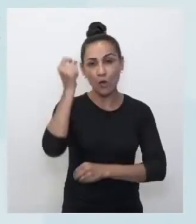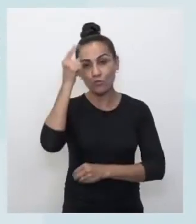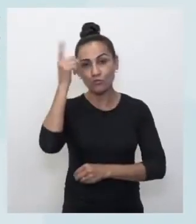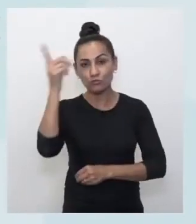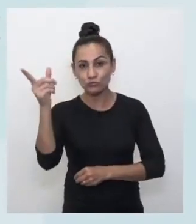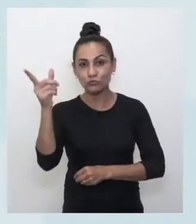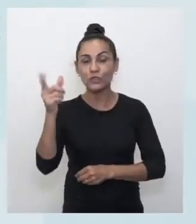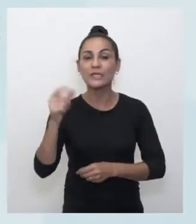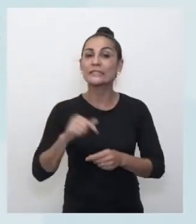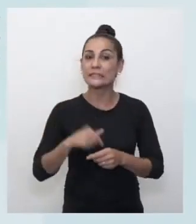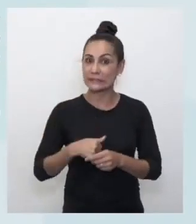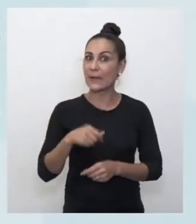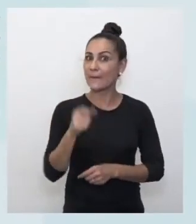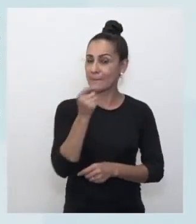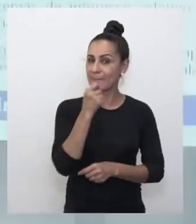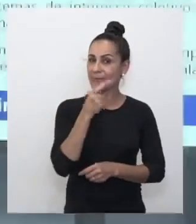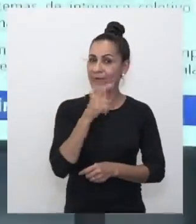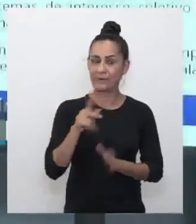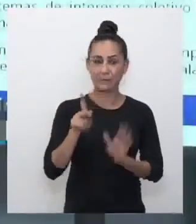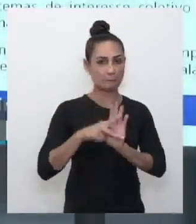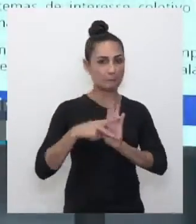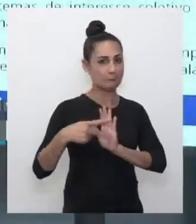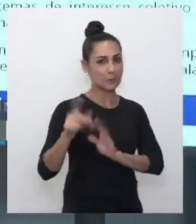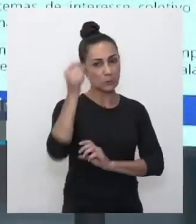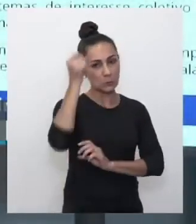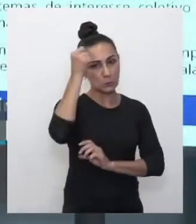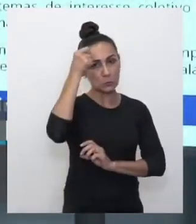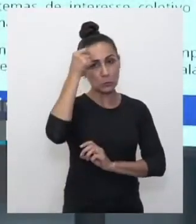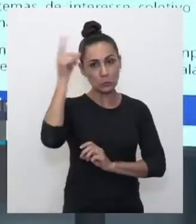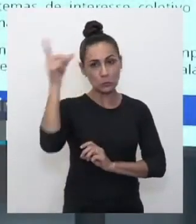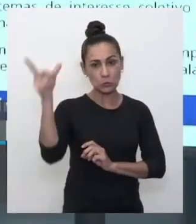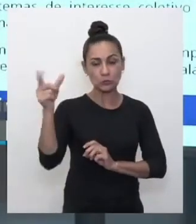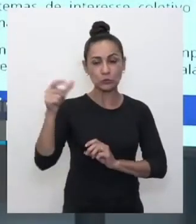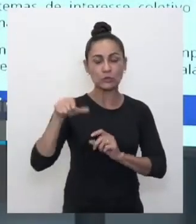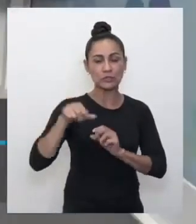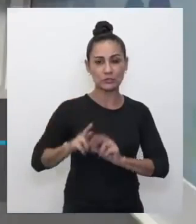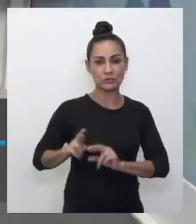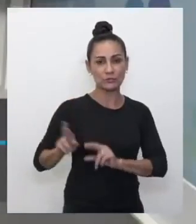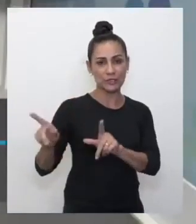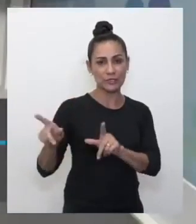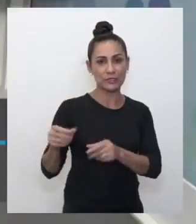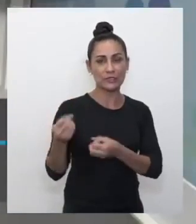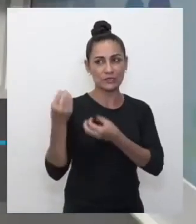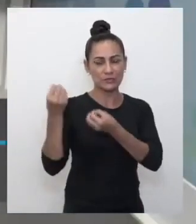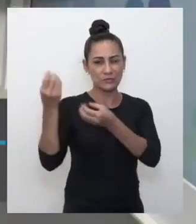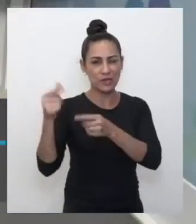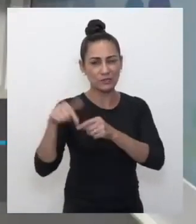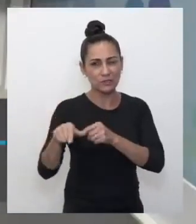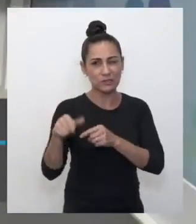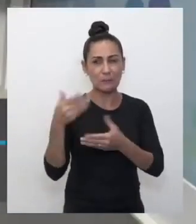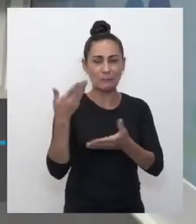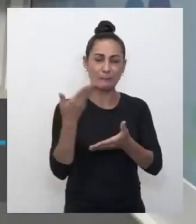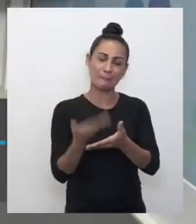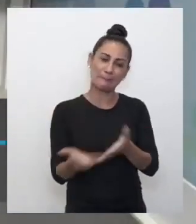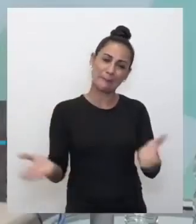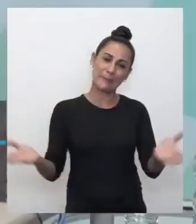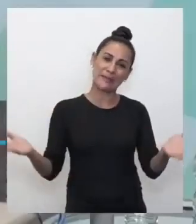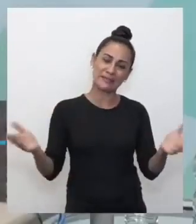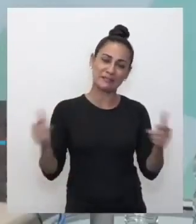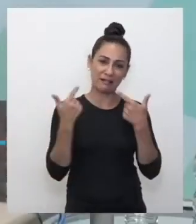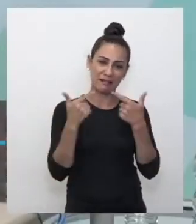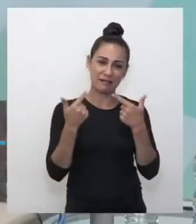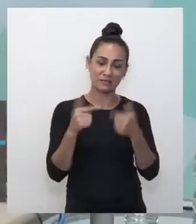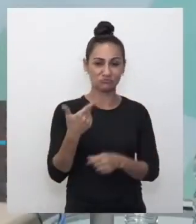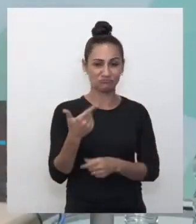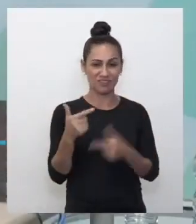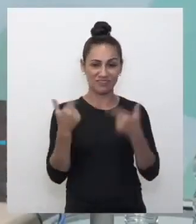elas são bastante culturais. Às vezes uma piada viaja para uma outra cultura e perde a graça. Exatamente, né? Até o pessoal os